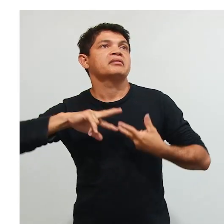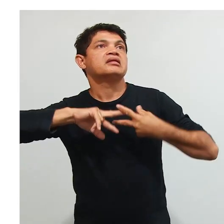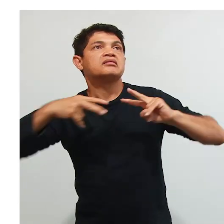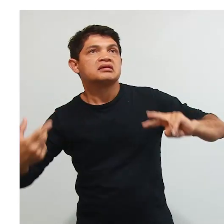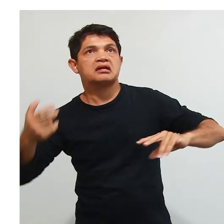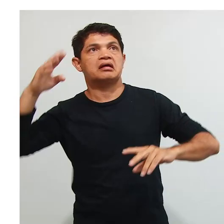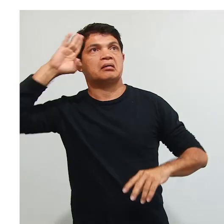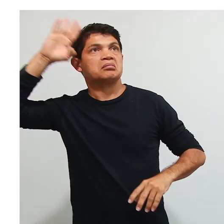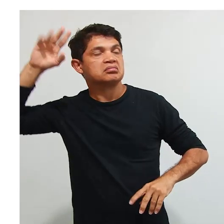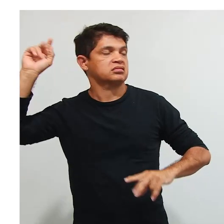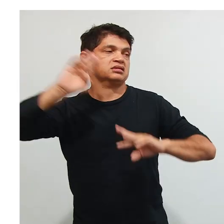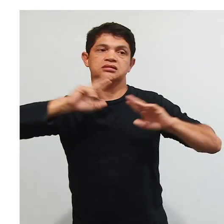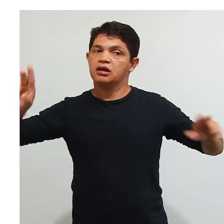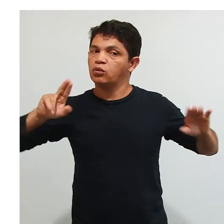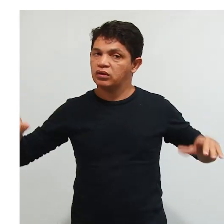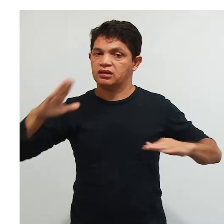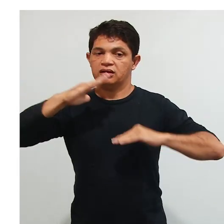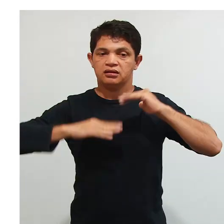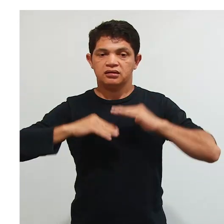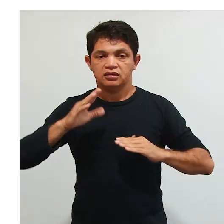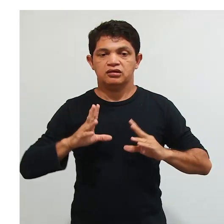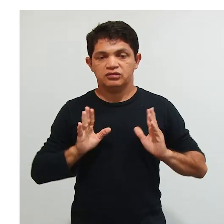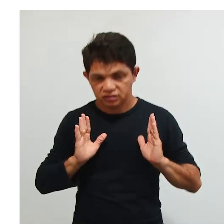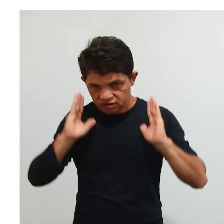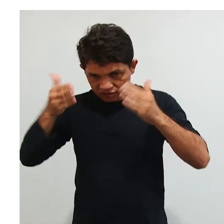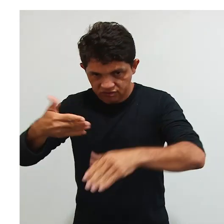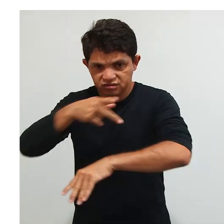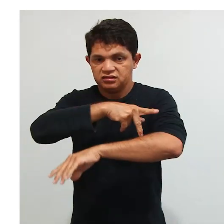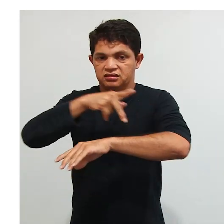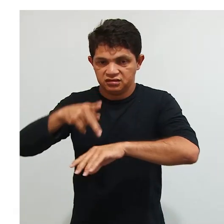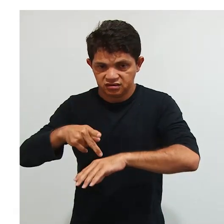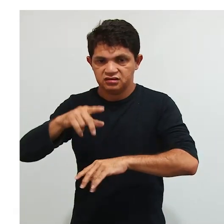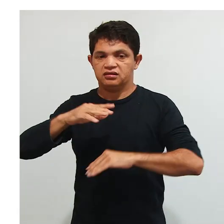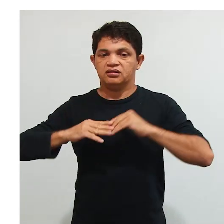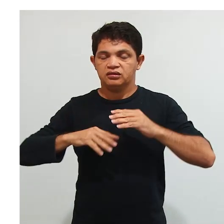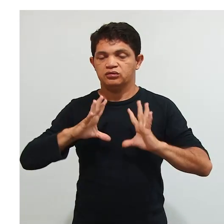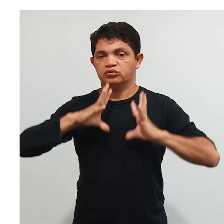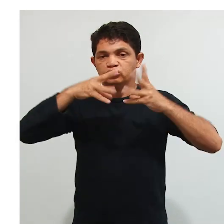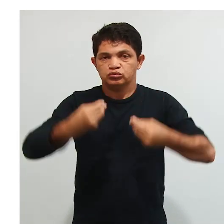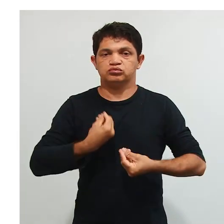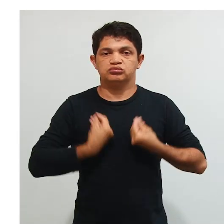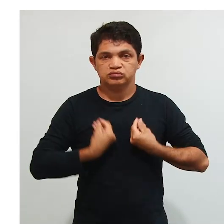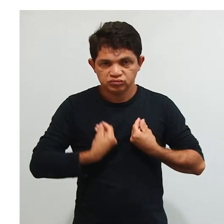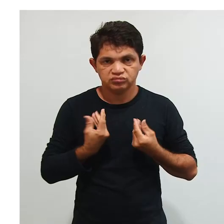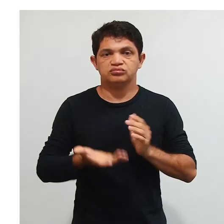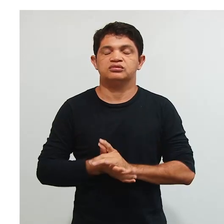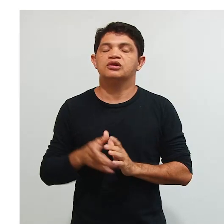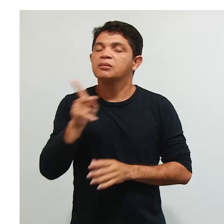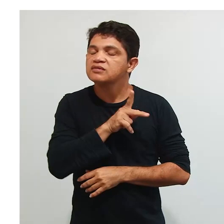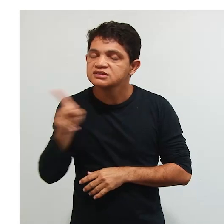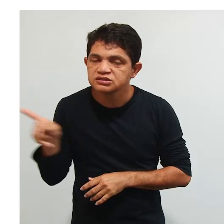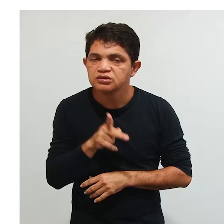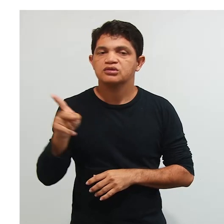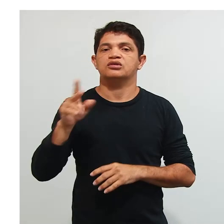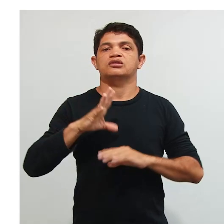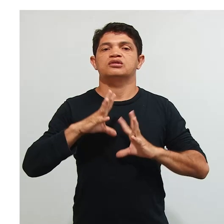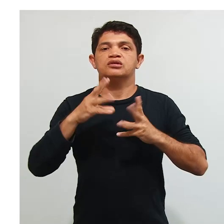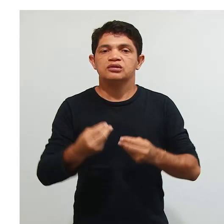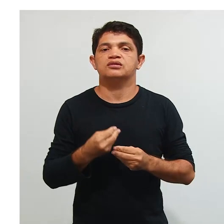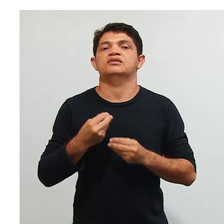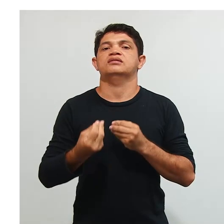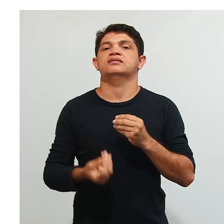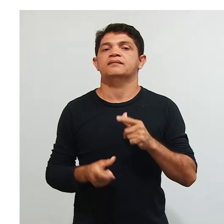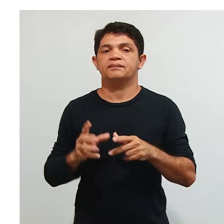está extrínseca, talvez pela forma pedagógica, né, a ação didática do professor, ou